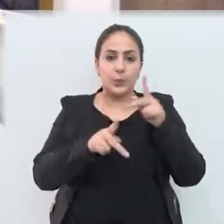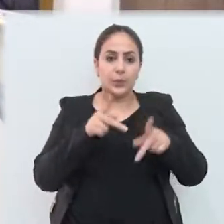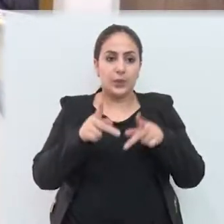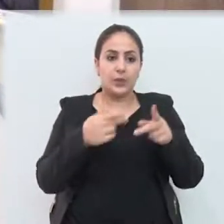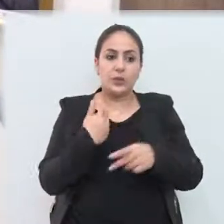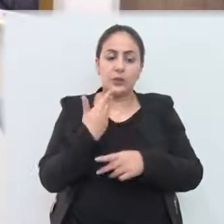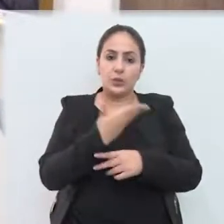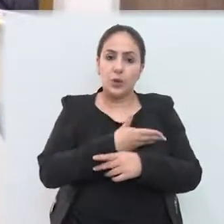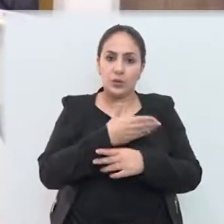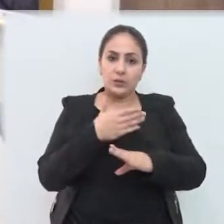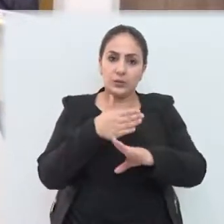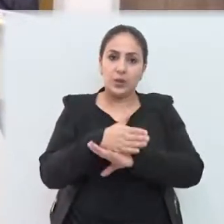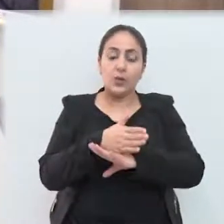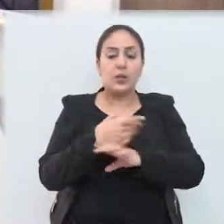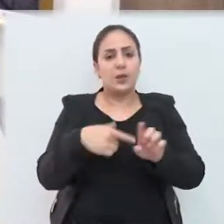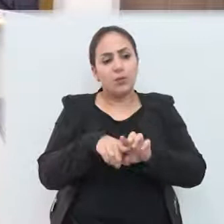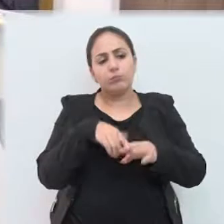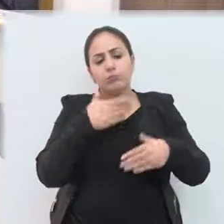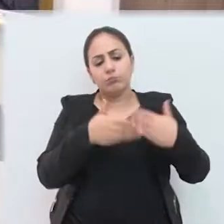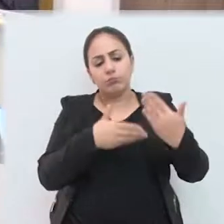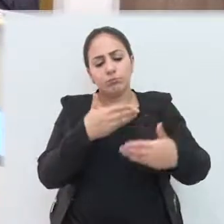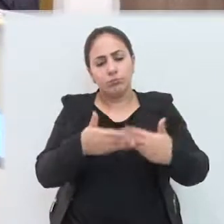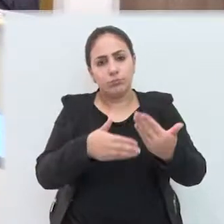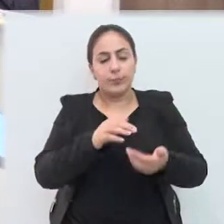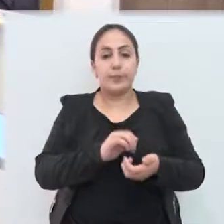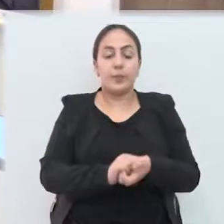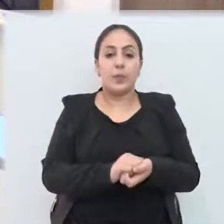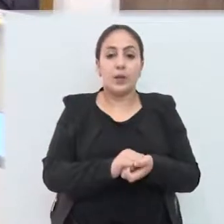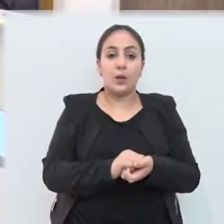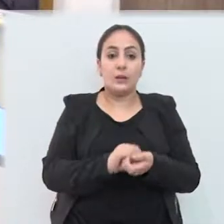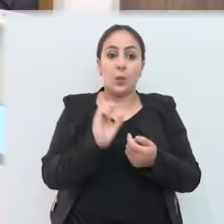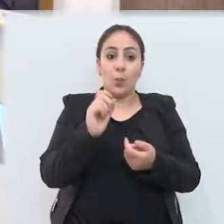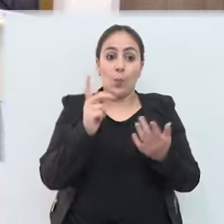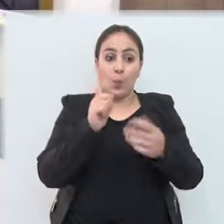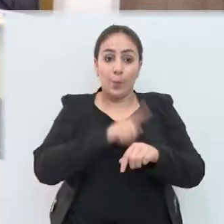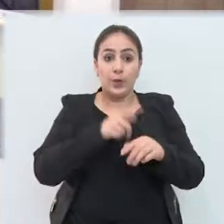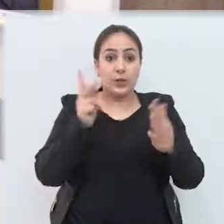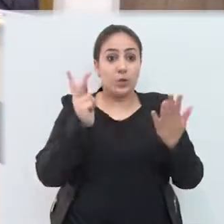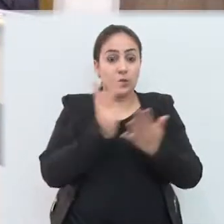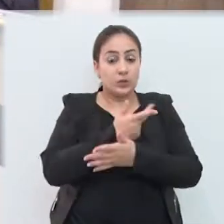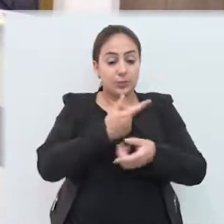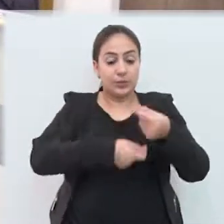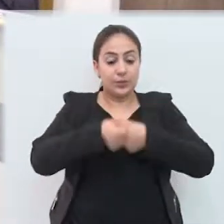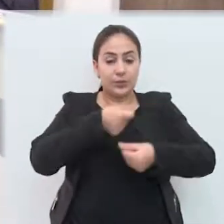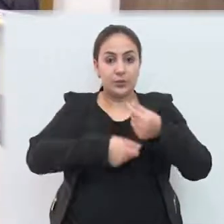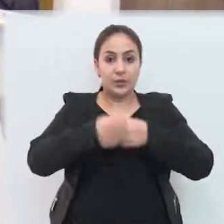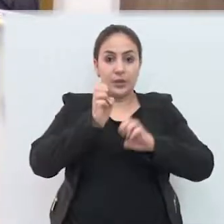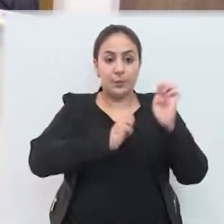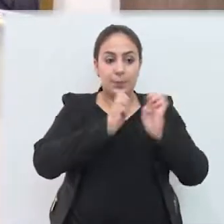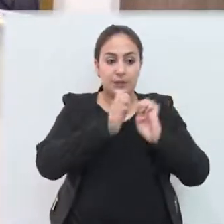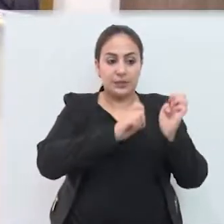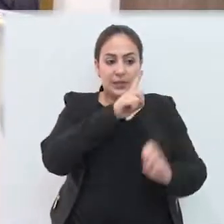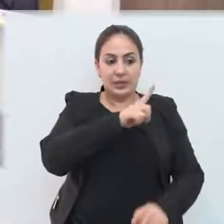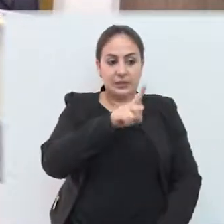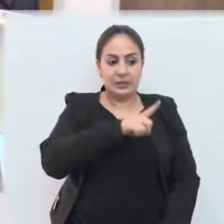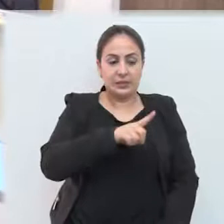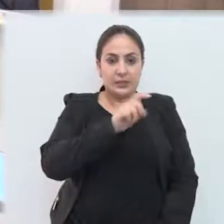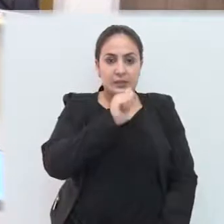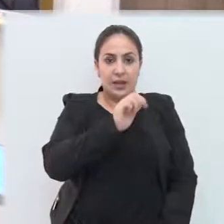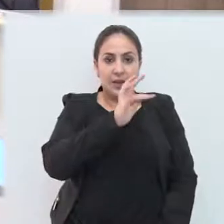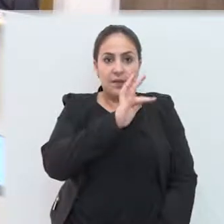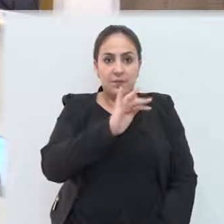popular que nós ingressamos e ela estava transcorrendo, Quando houve, então, o anúncio de uma possível negociação entre a empresa comercial